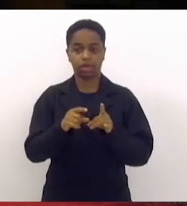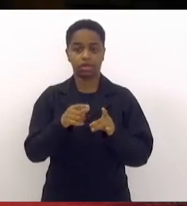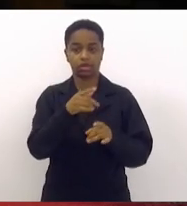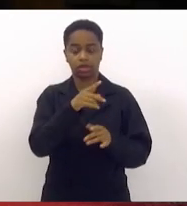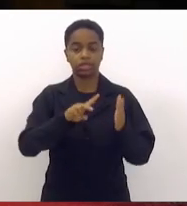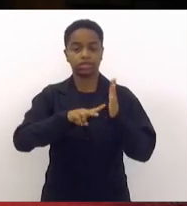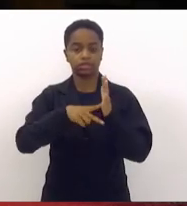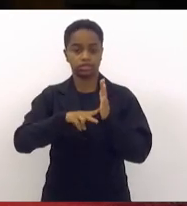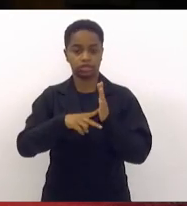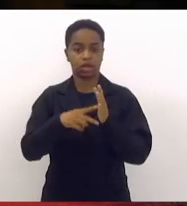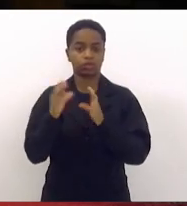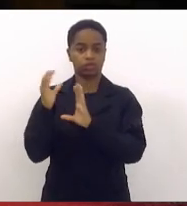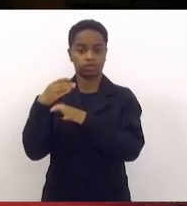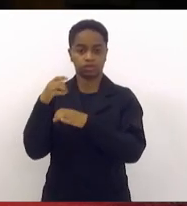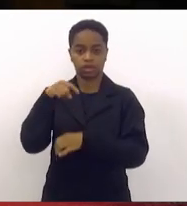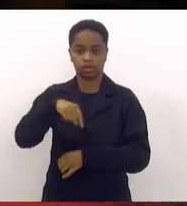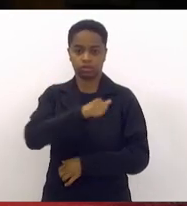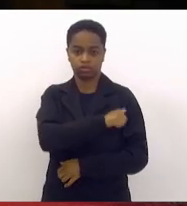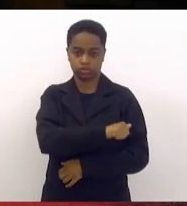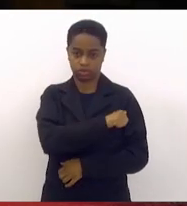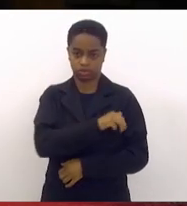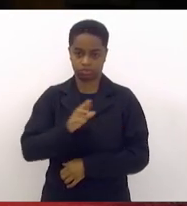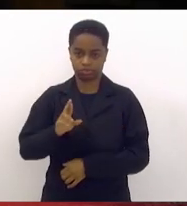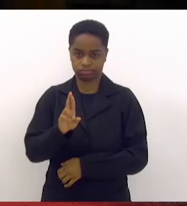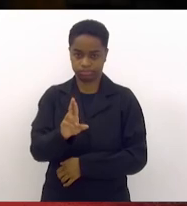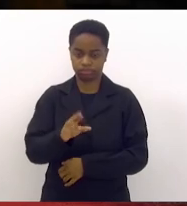Engenheiros do Rio de Janeiro